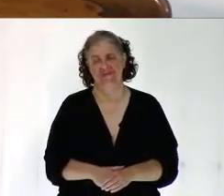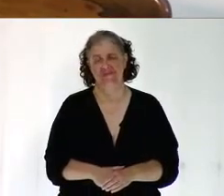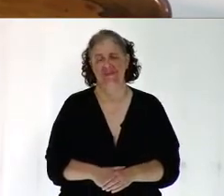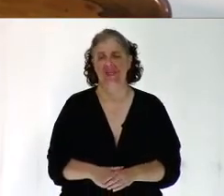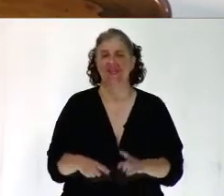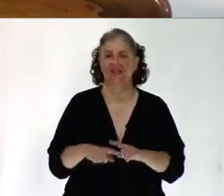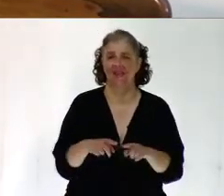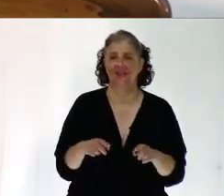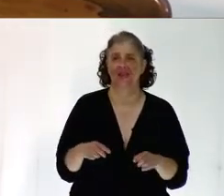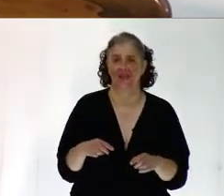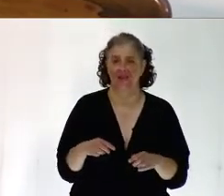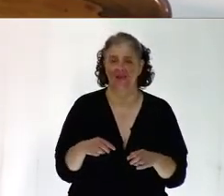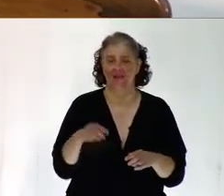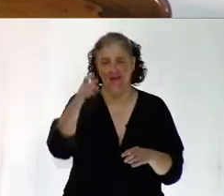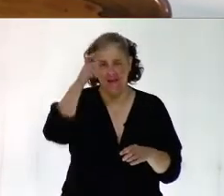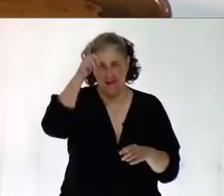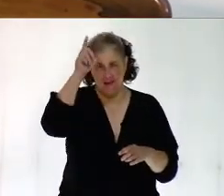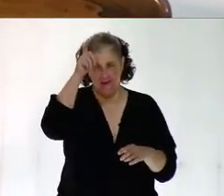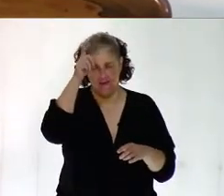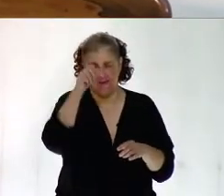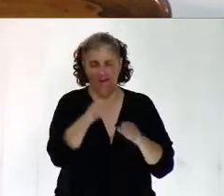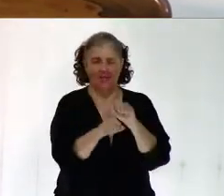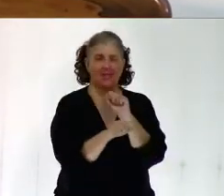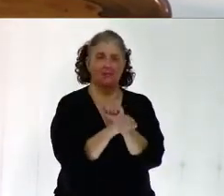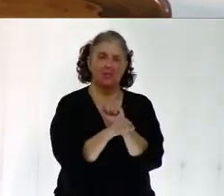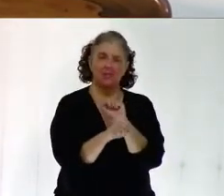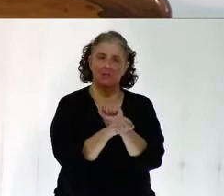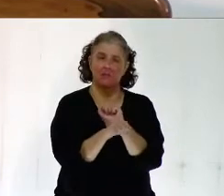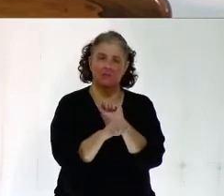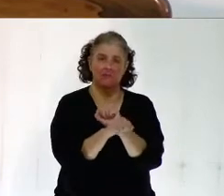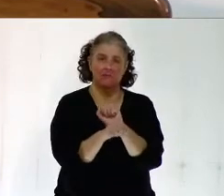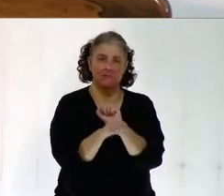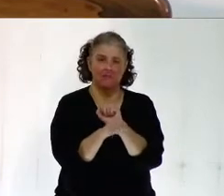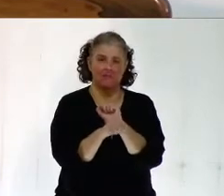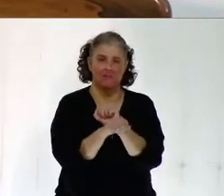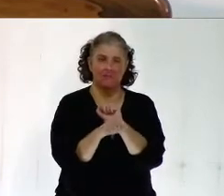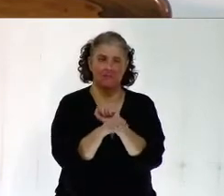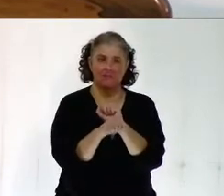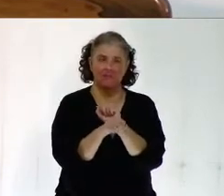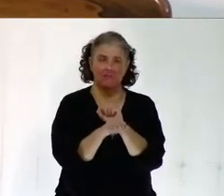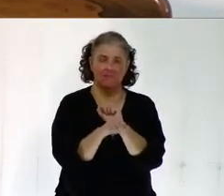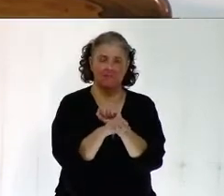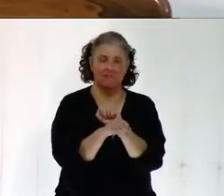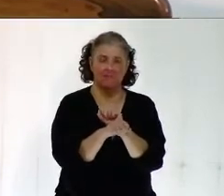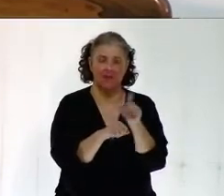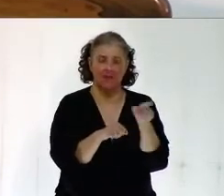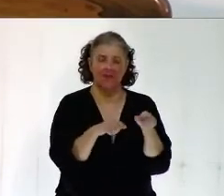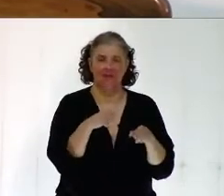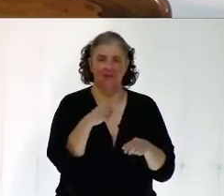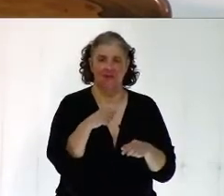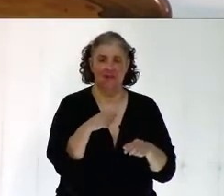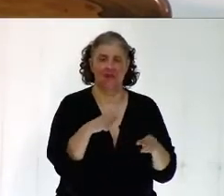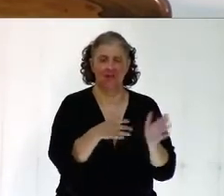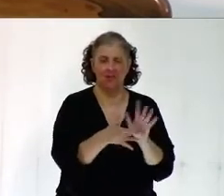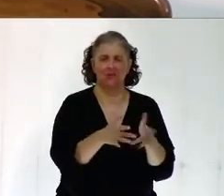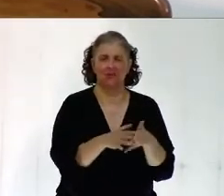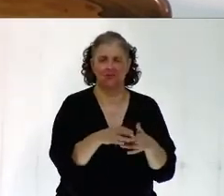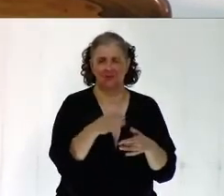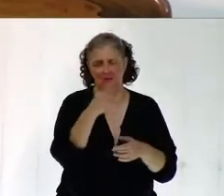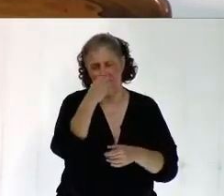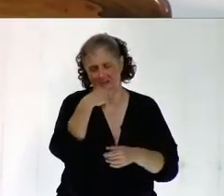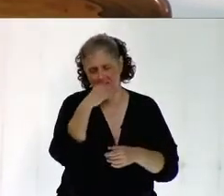sua presa esperando o momento da fraqueza da fome